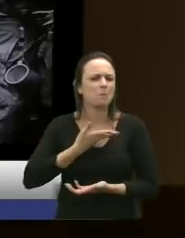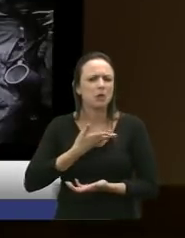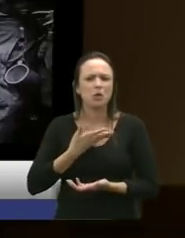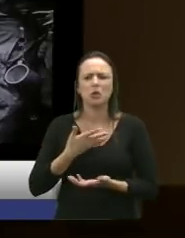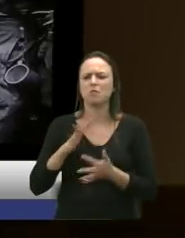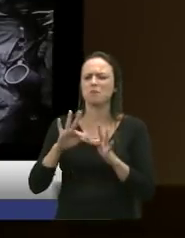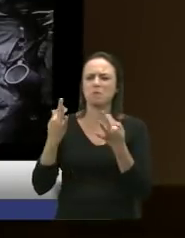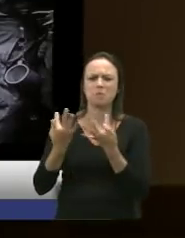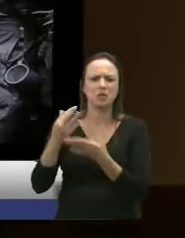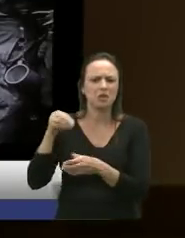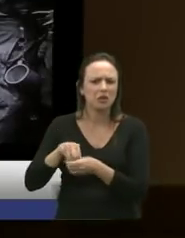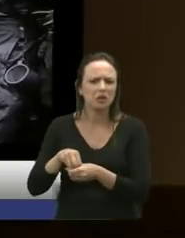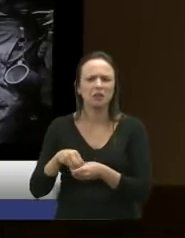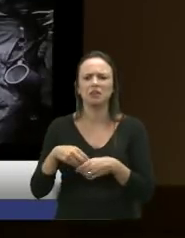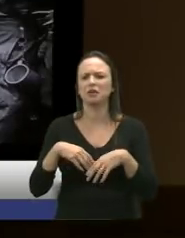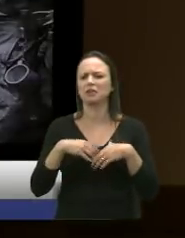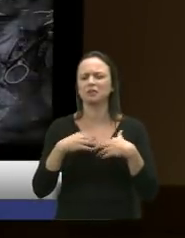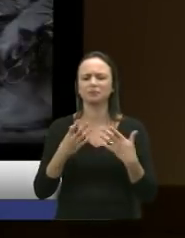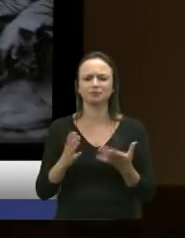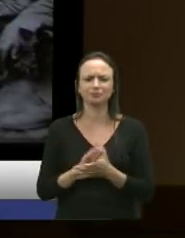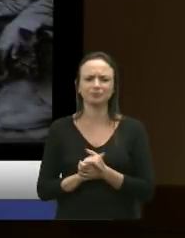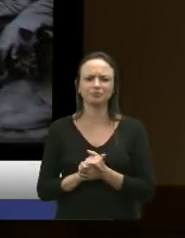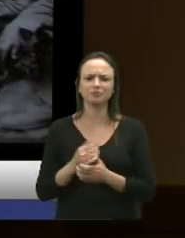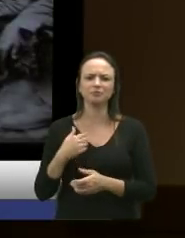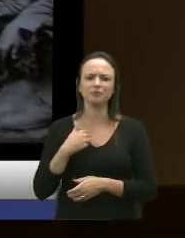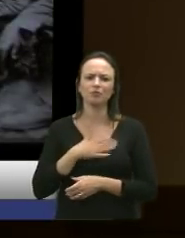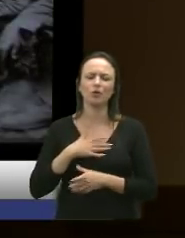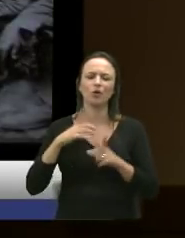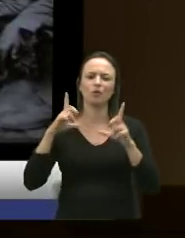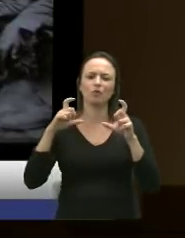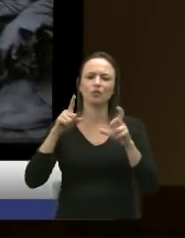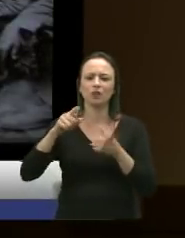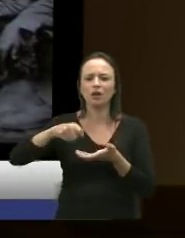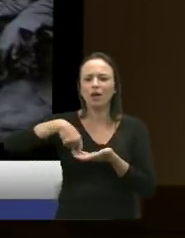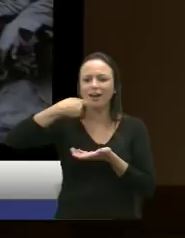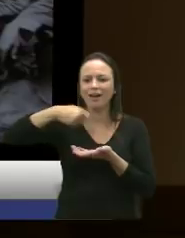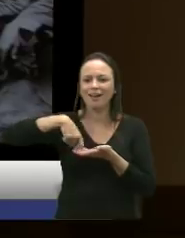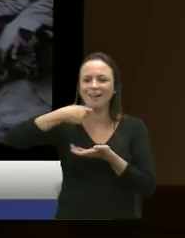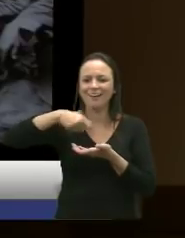parentes. Eu gosto dessa foto que o pessoal está se alimentando.